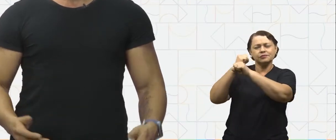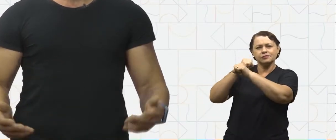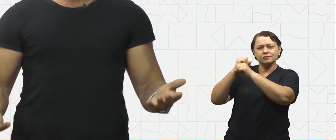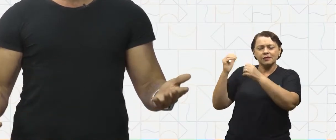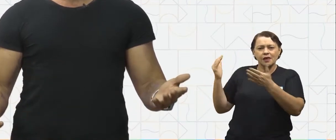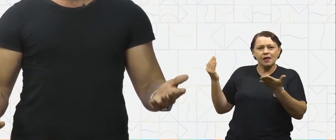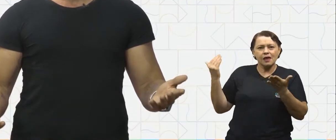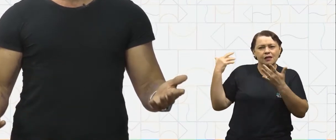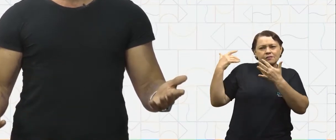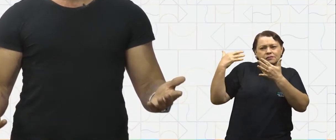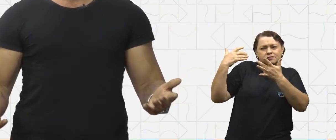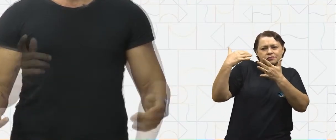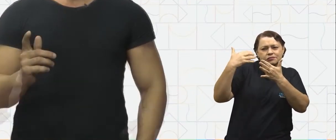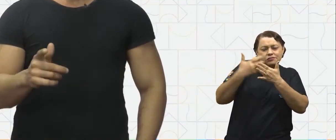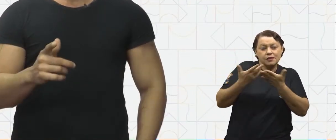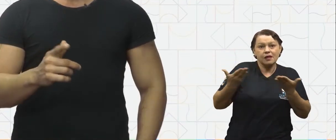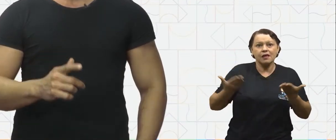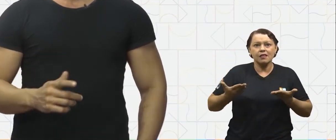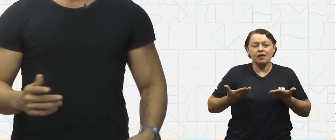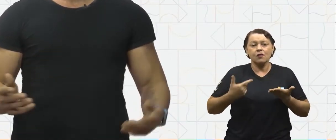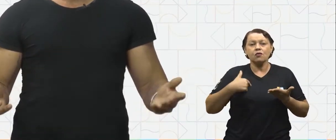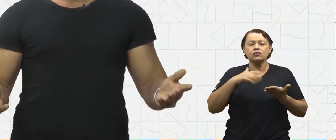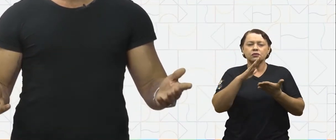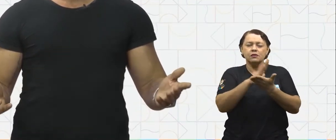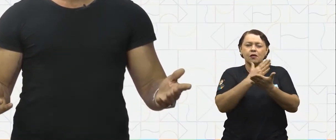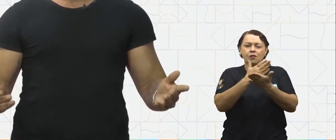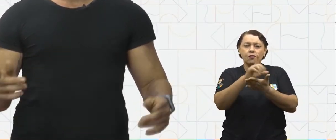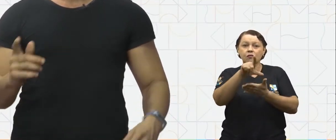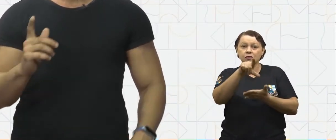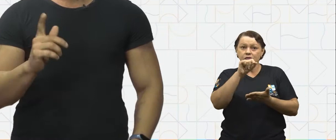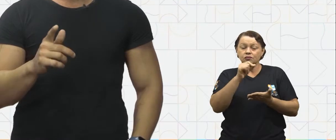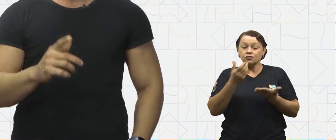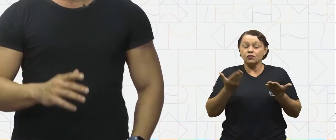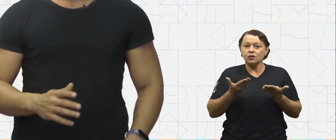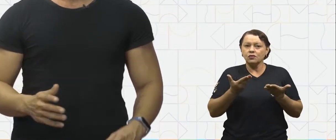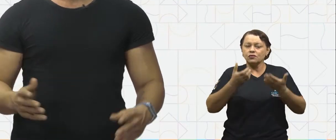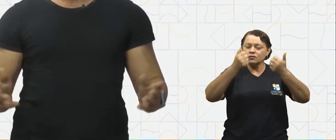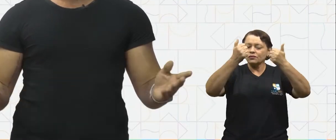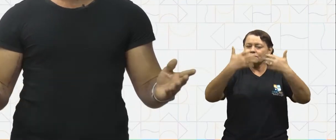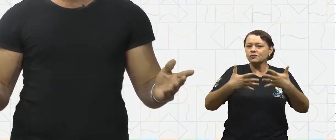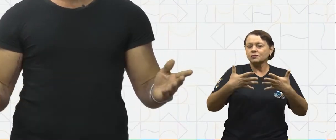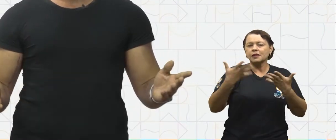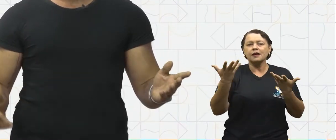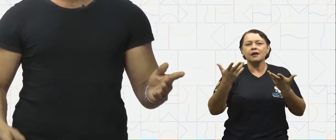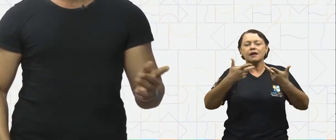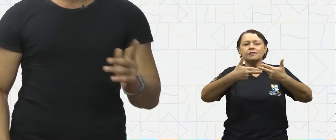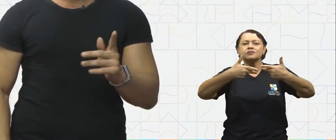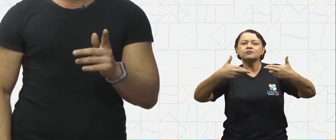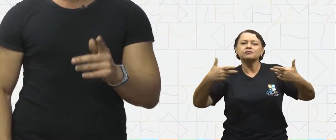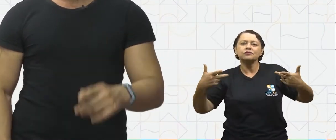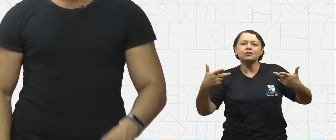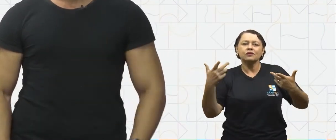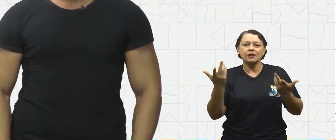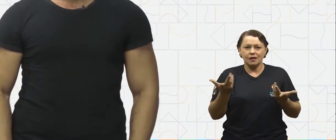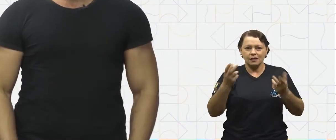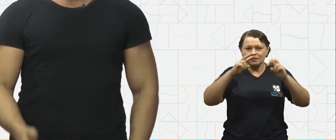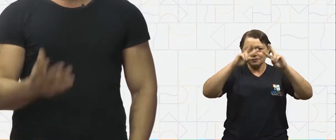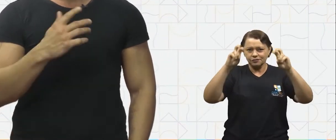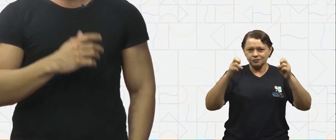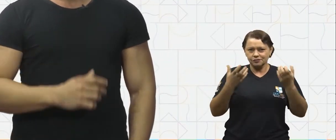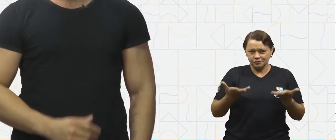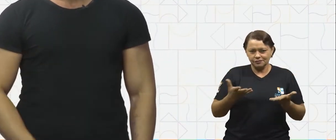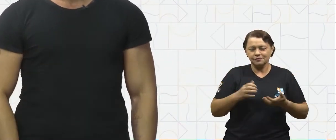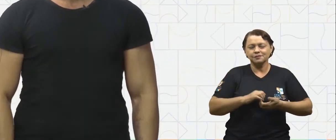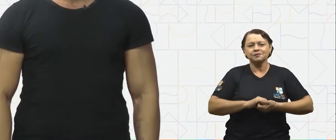antigamente até os dias de hoje. Eu escolhi algumas invenções e vou te contar curiosidades sobre elas. Está preparado?